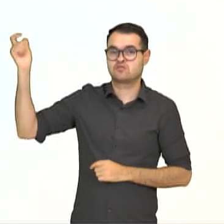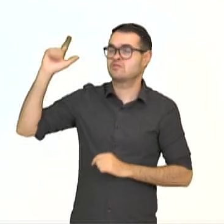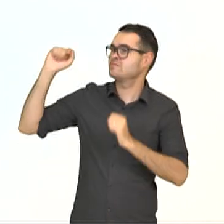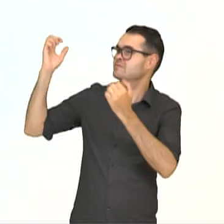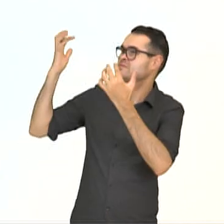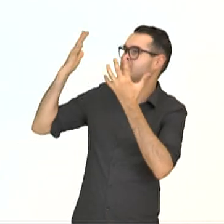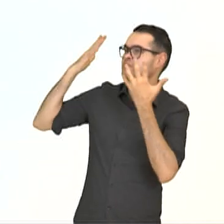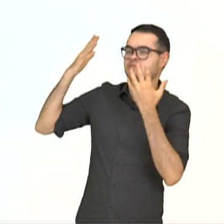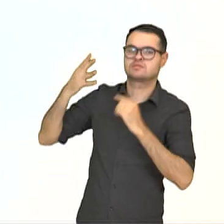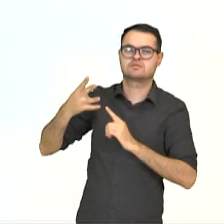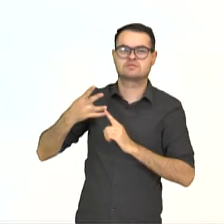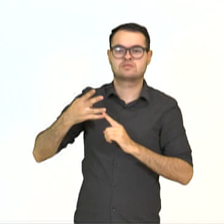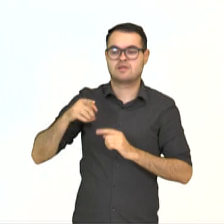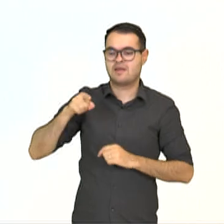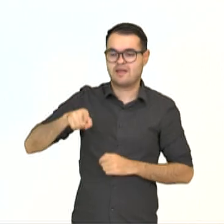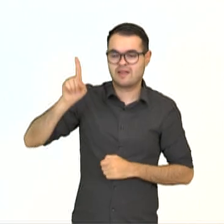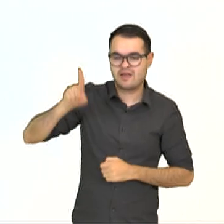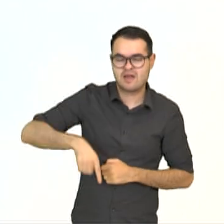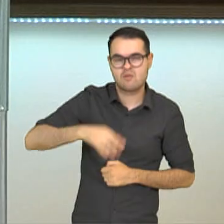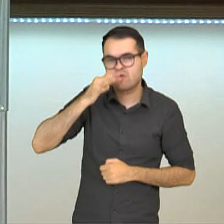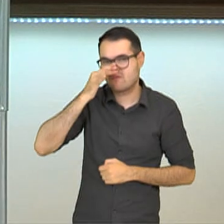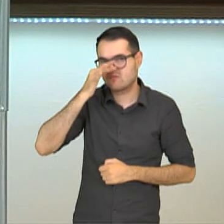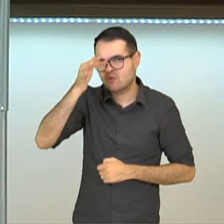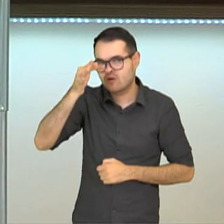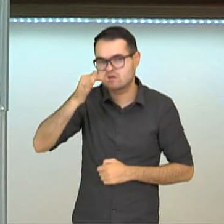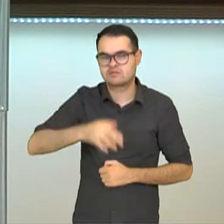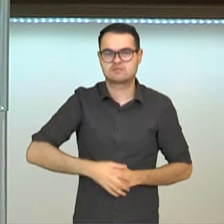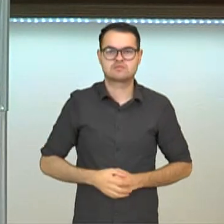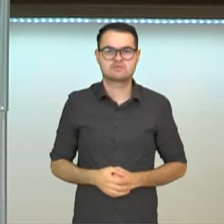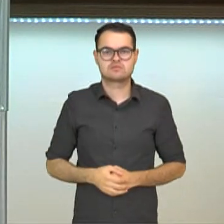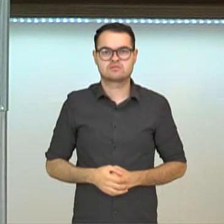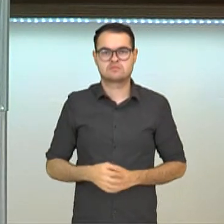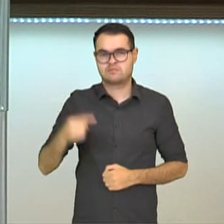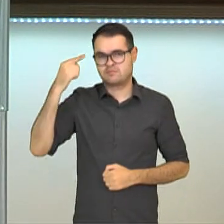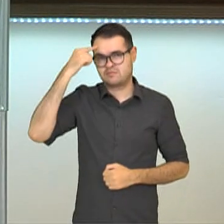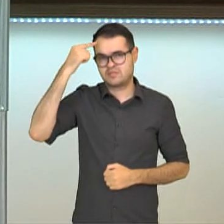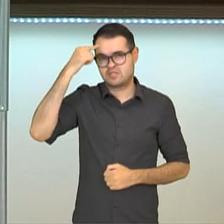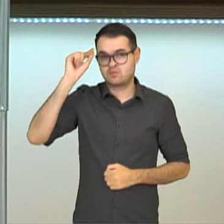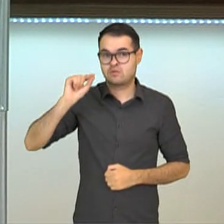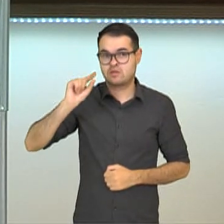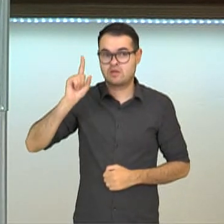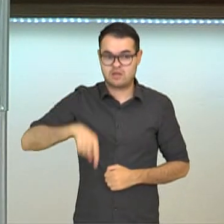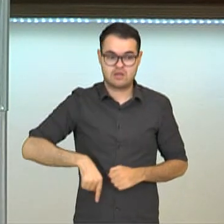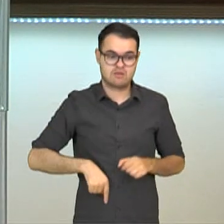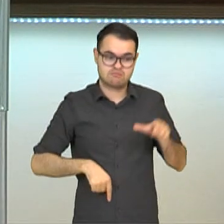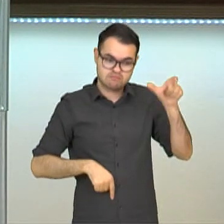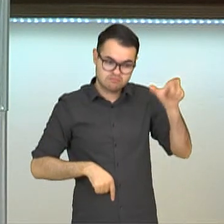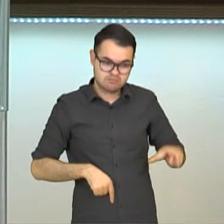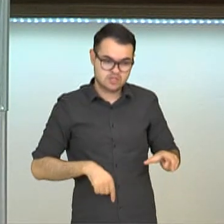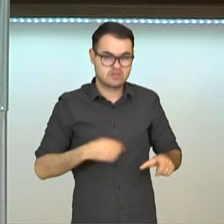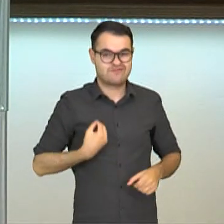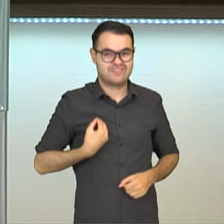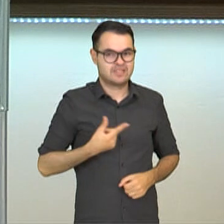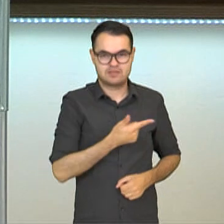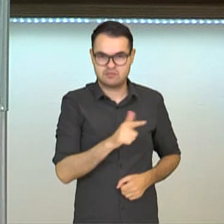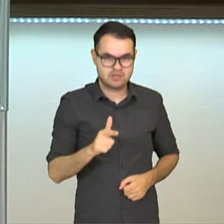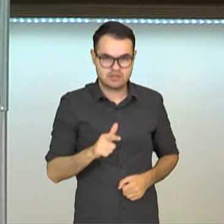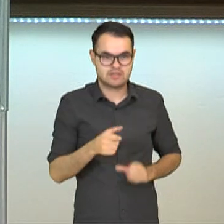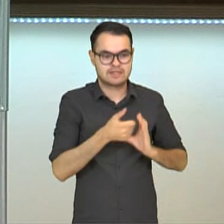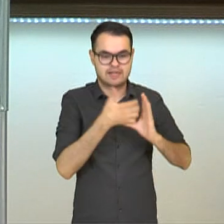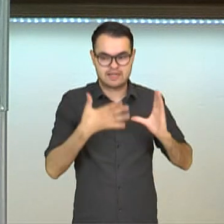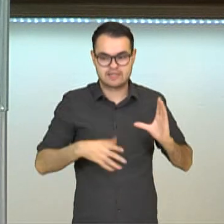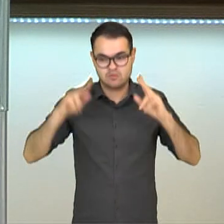D. Ela é uma flor. Pense qual desses nós temos um ser inanimado com uma